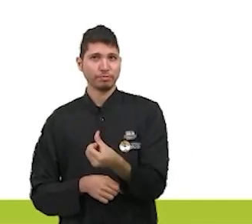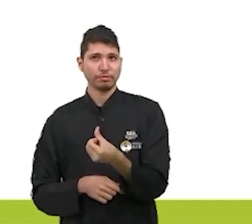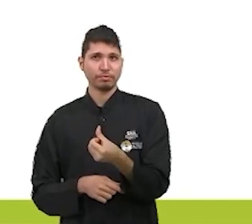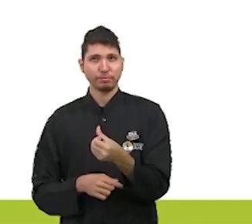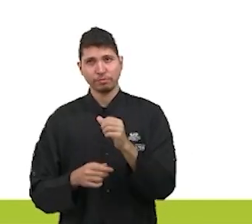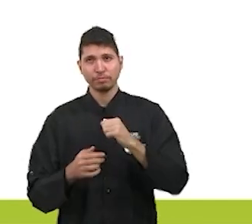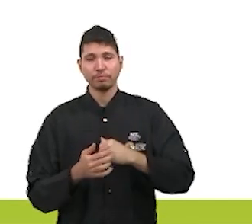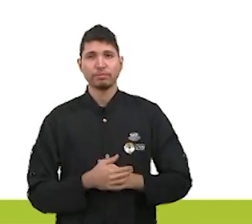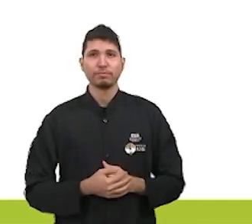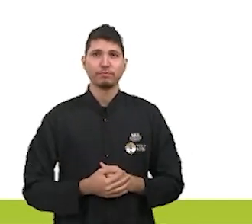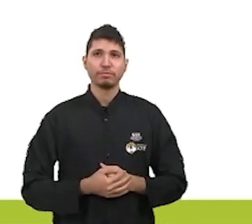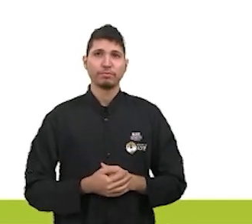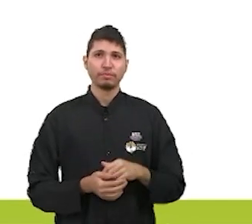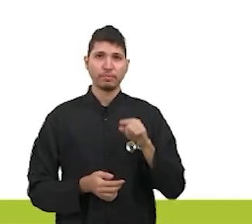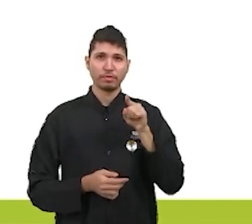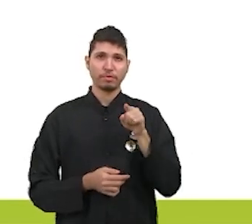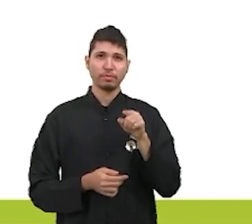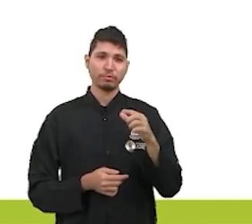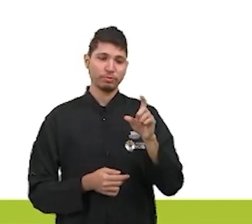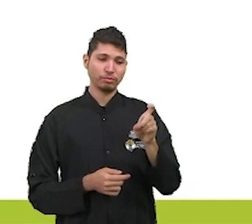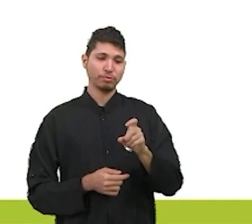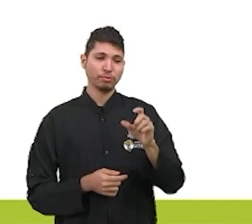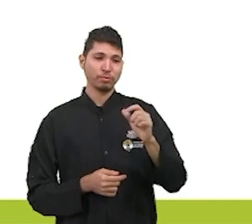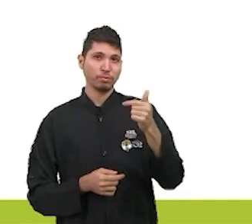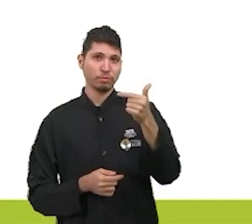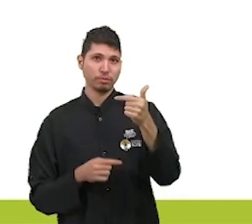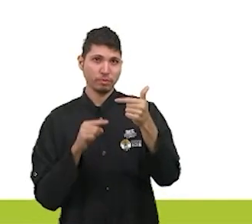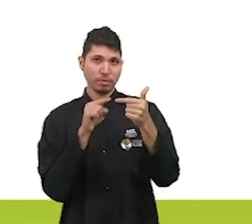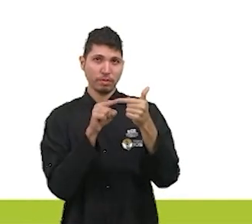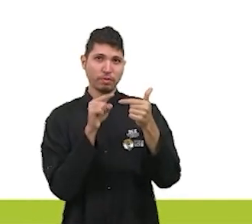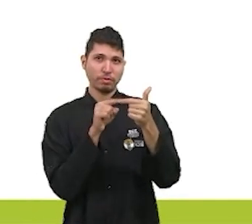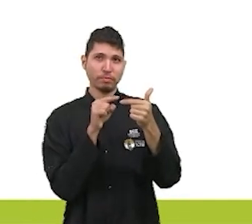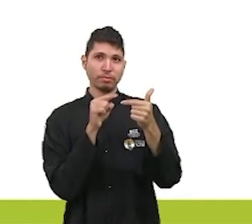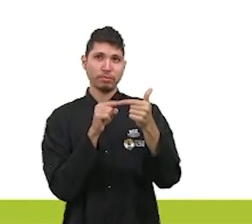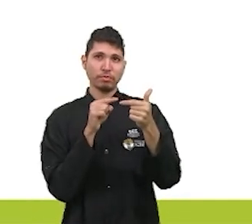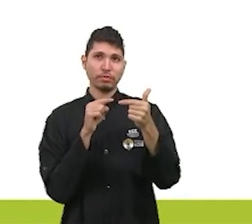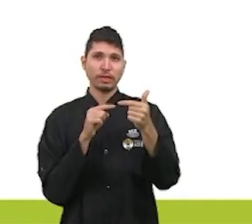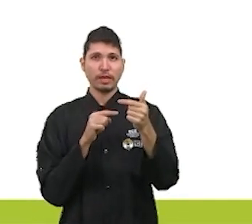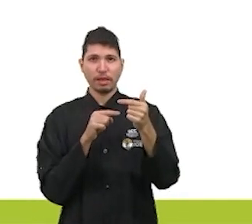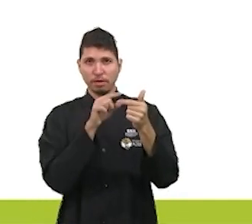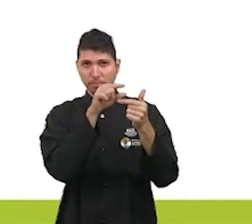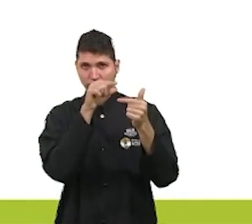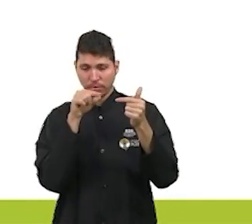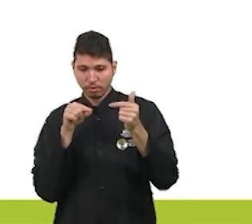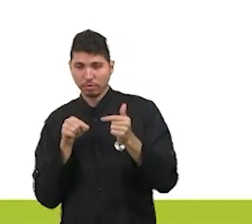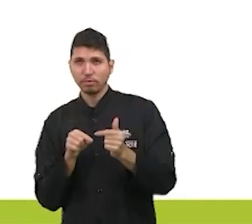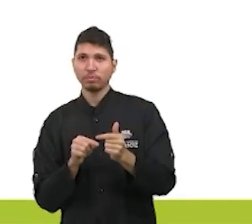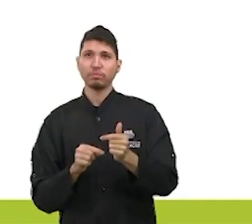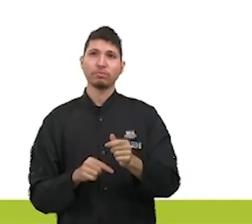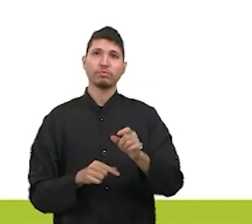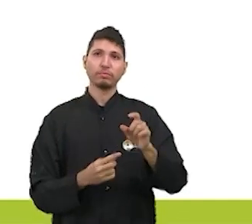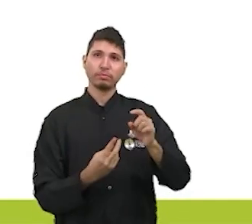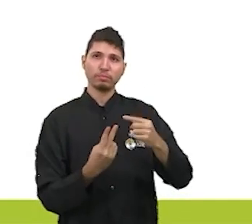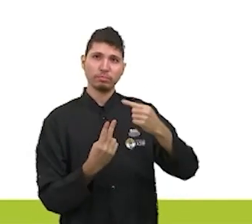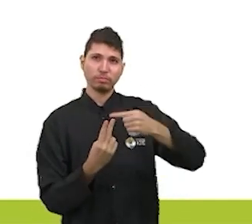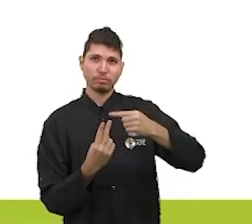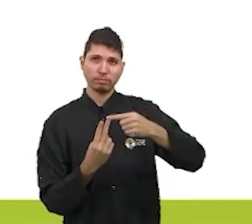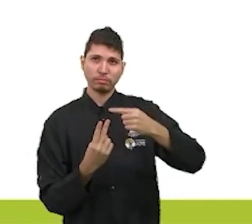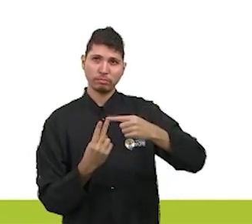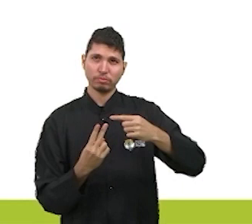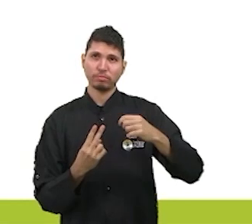Pega esse valor aqui, ó, que está ao quadrado, e manda ele como raiz quadrada 16. Ou seja, o meu